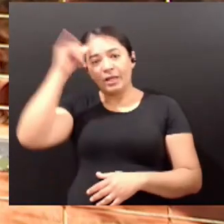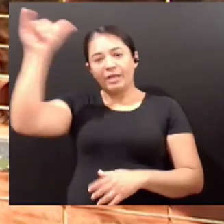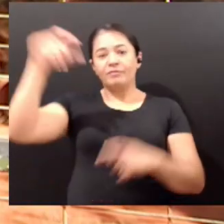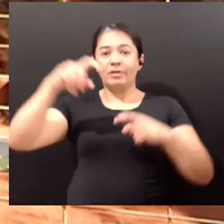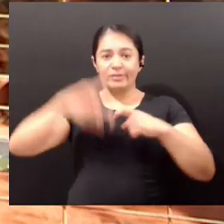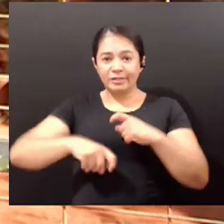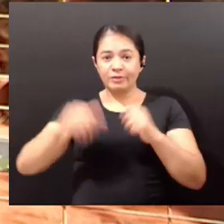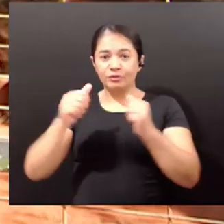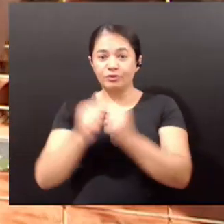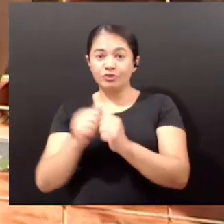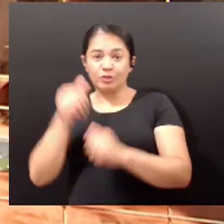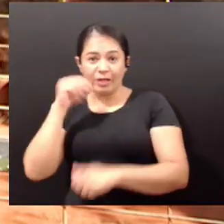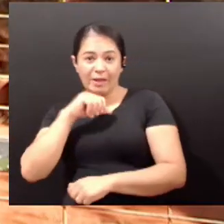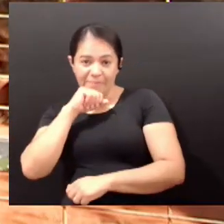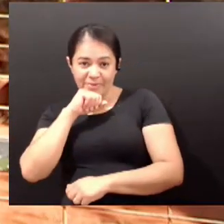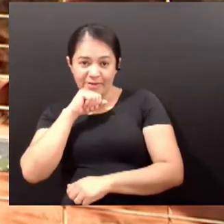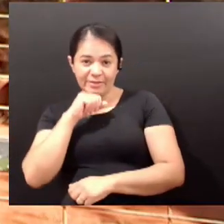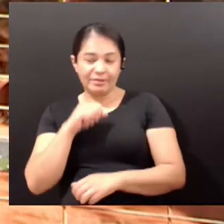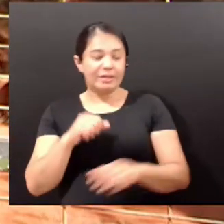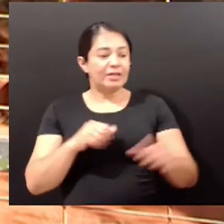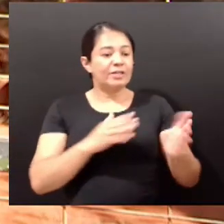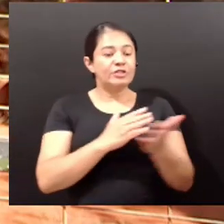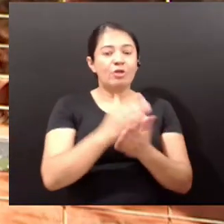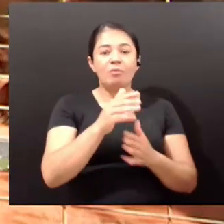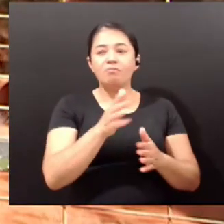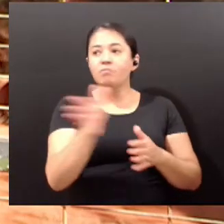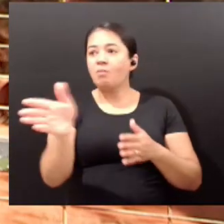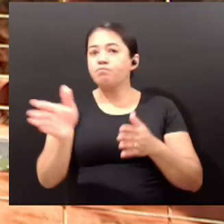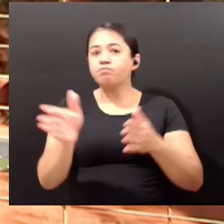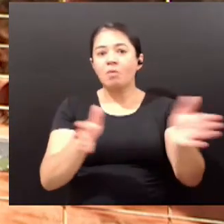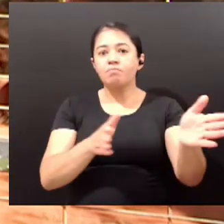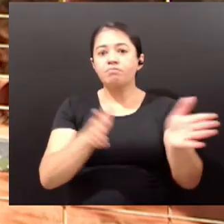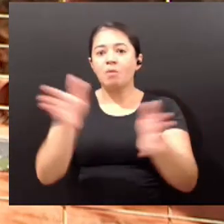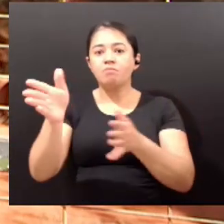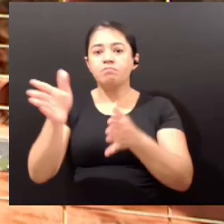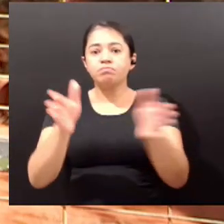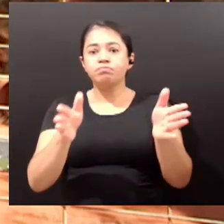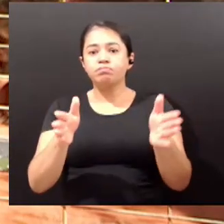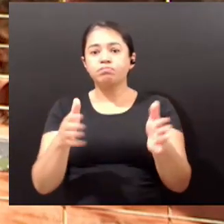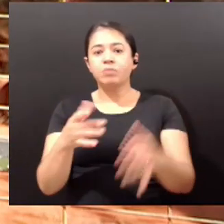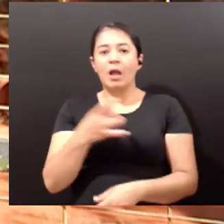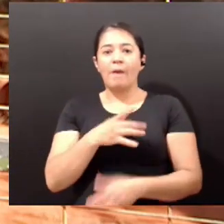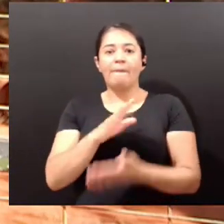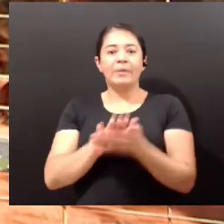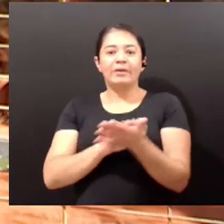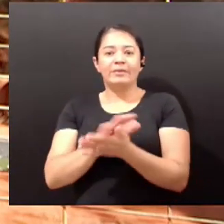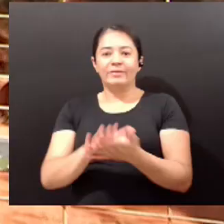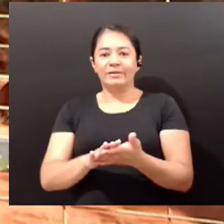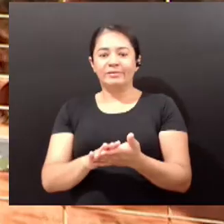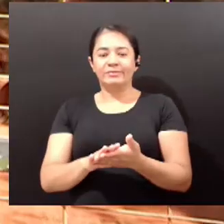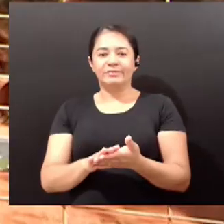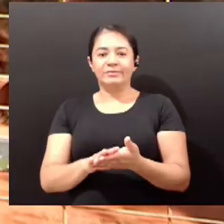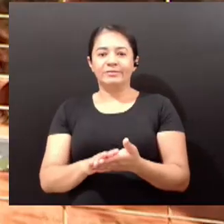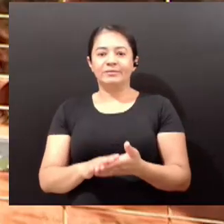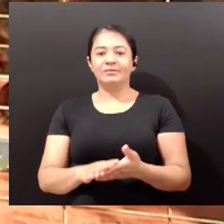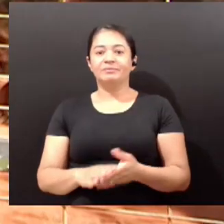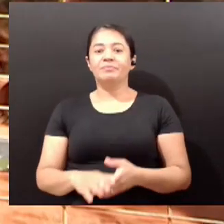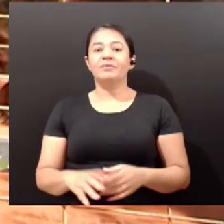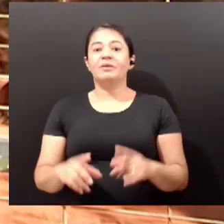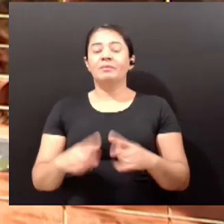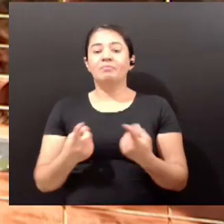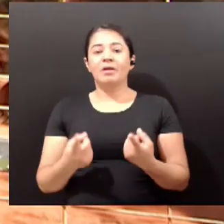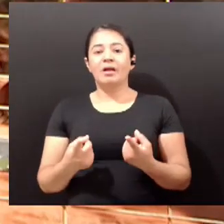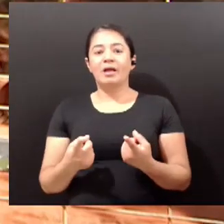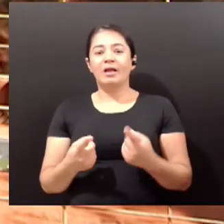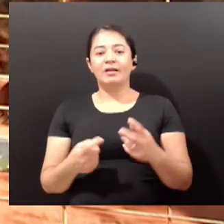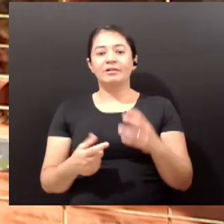eles perdidos começam a aparecer, destemido, sem saber direcionar, acabar aparecendo dentro